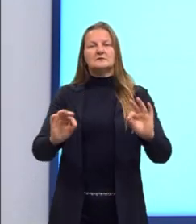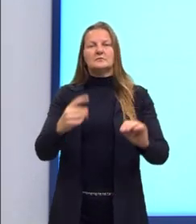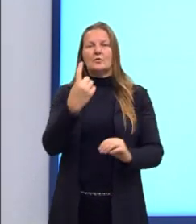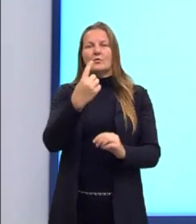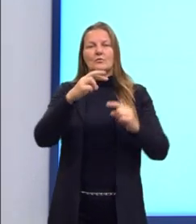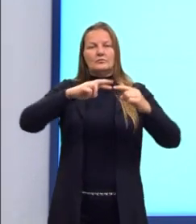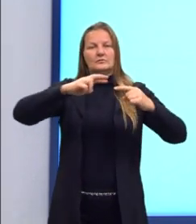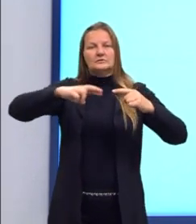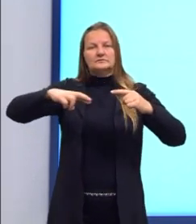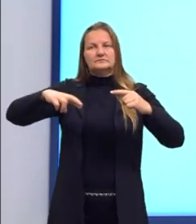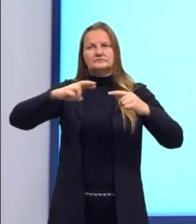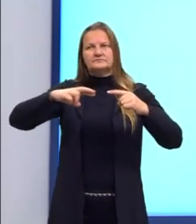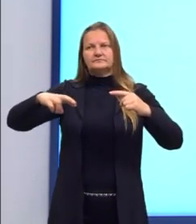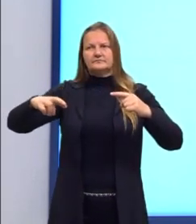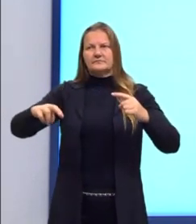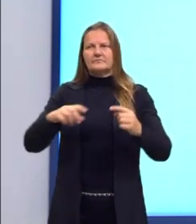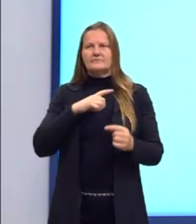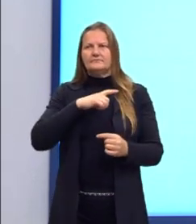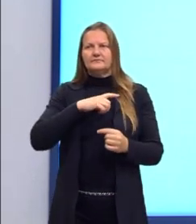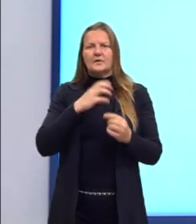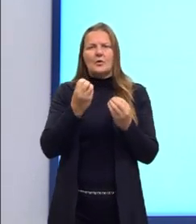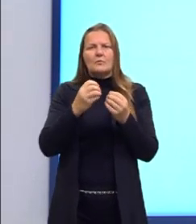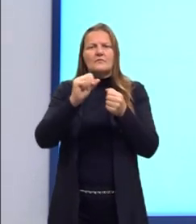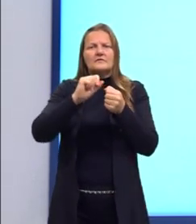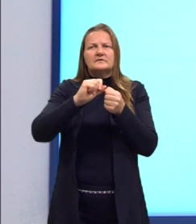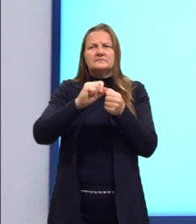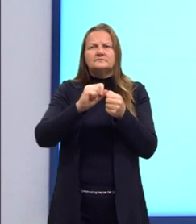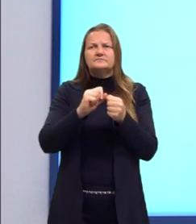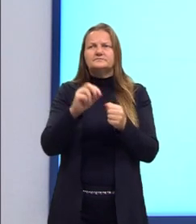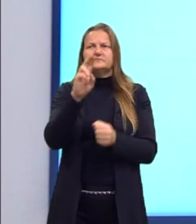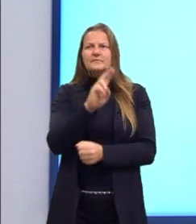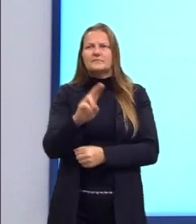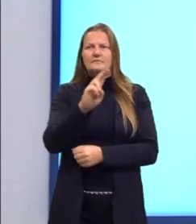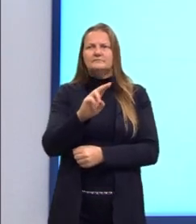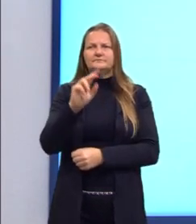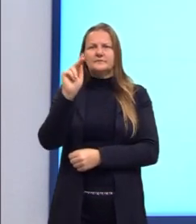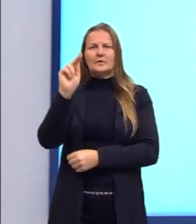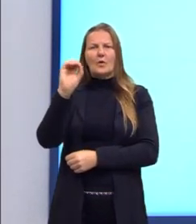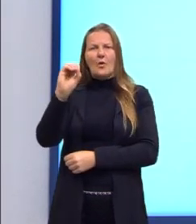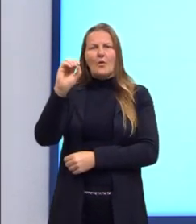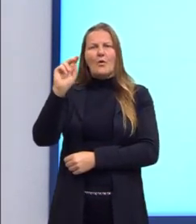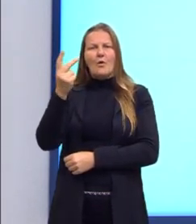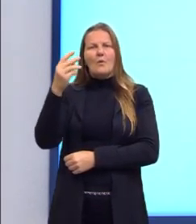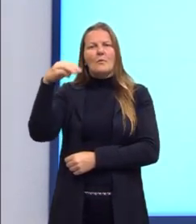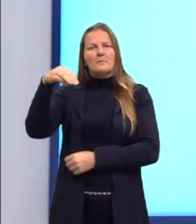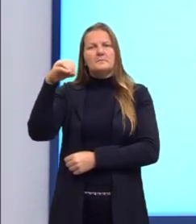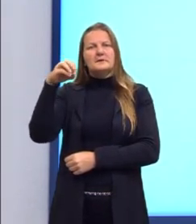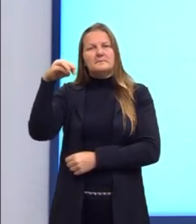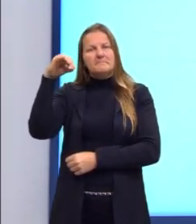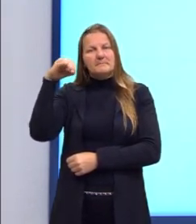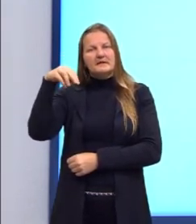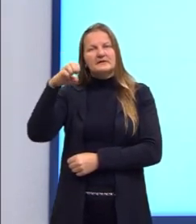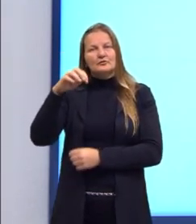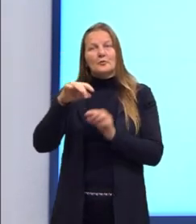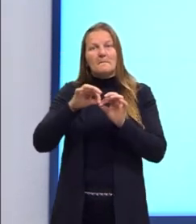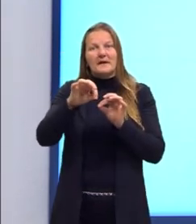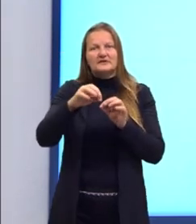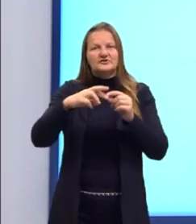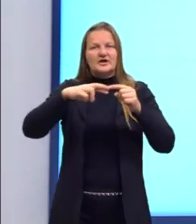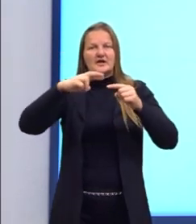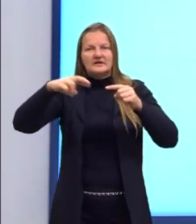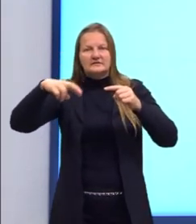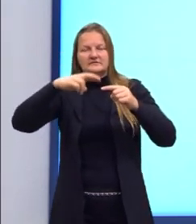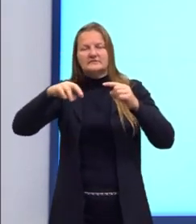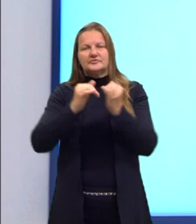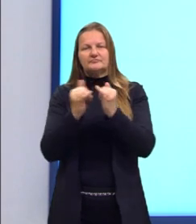apenas um resistor e aqui a gente vai estar por exemplo usando a função de um ohmímetro que mede a resistência